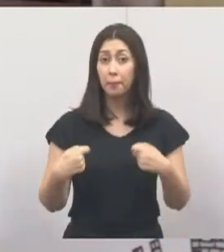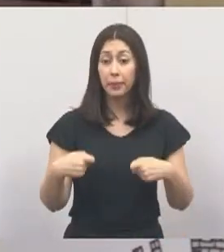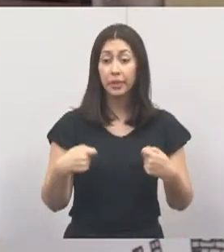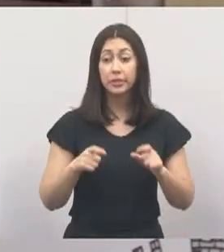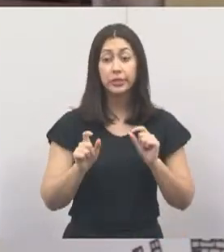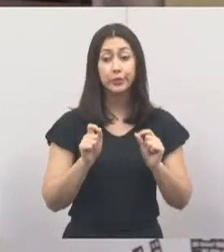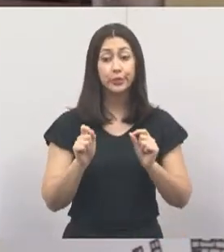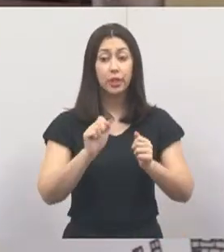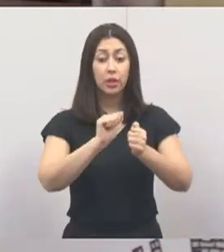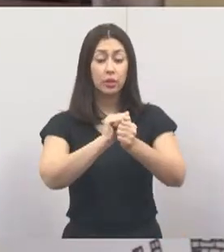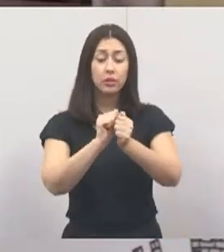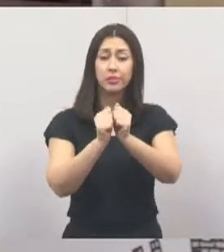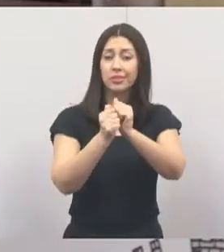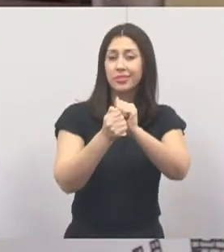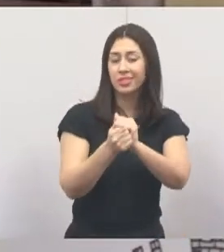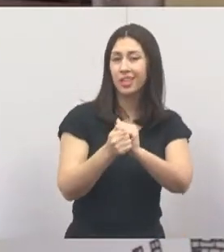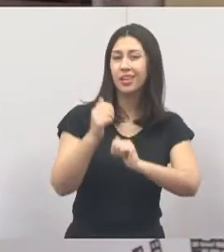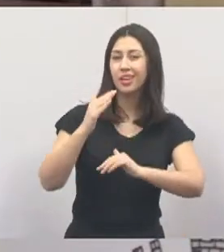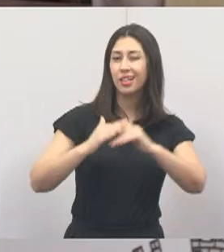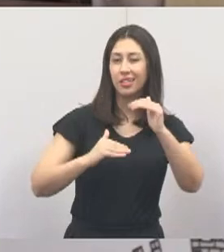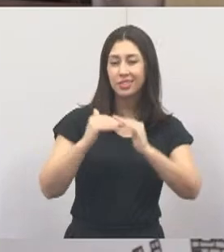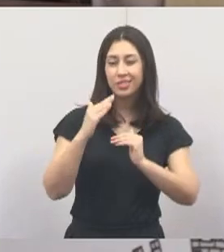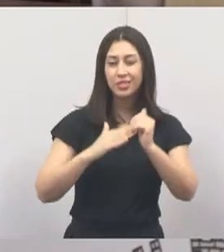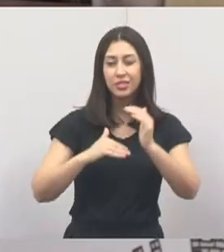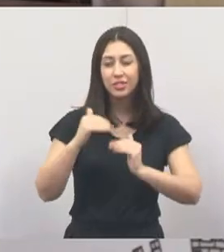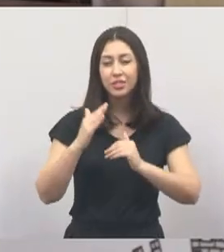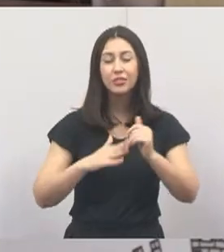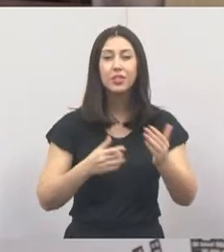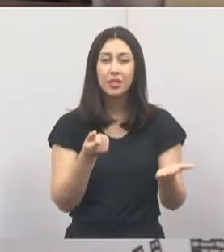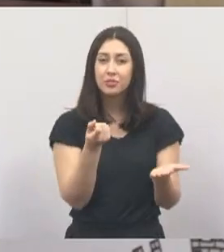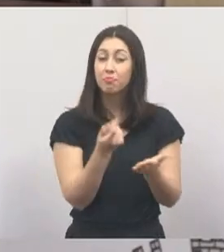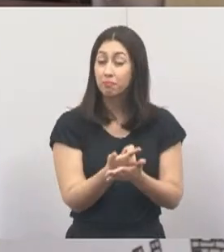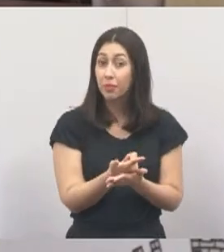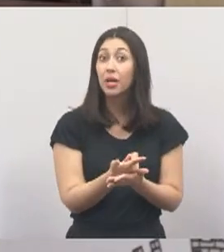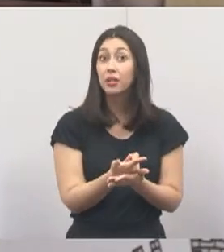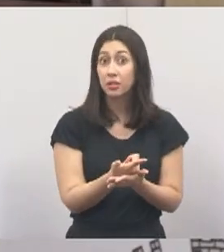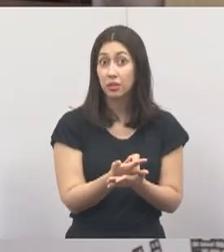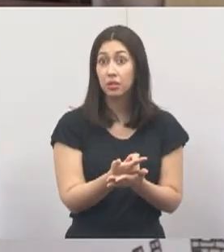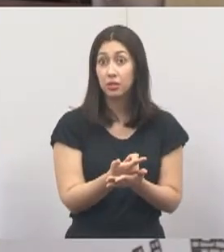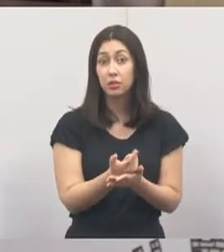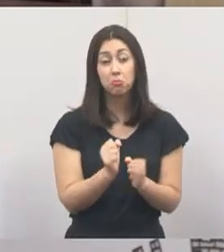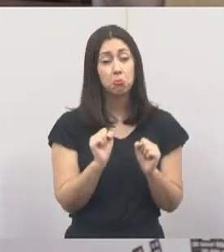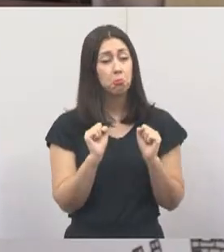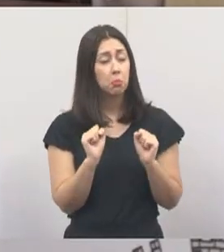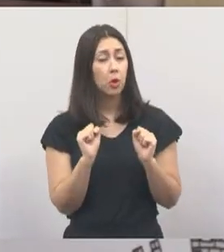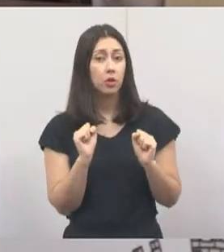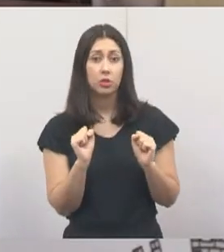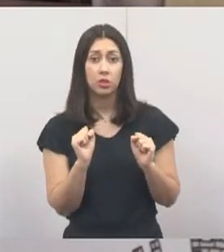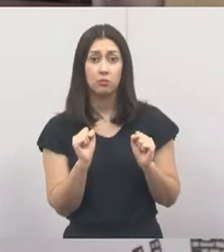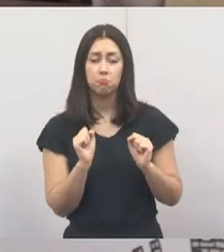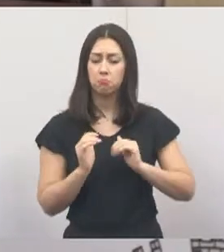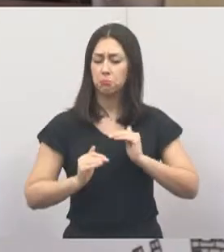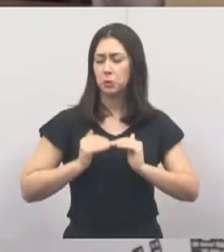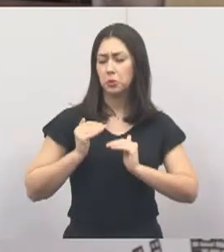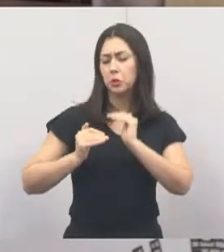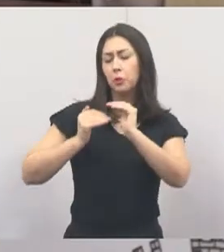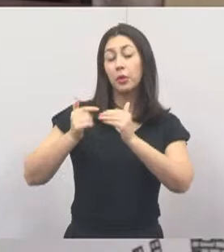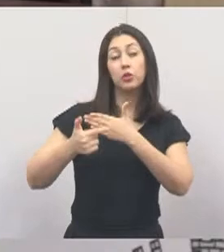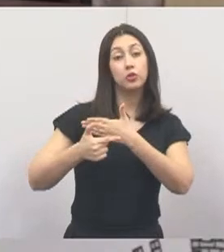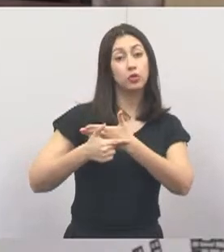também readequar as atividades gratificadas, que possibilitam o desempenho de